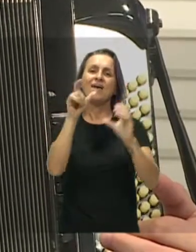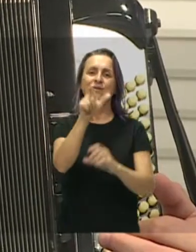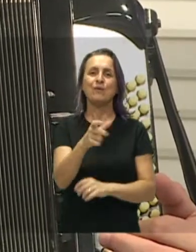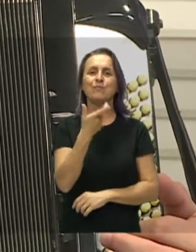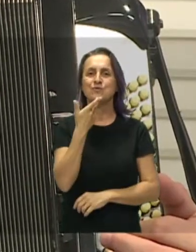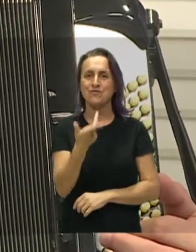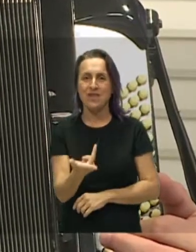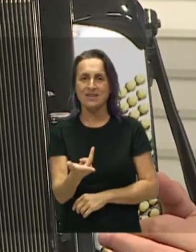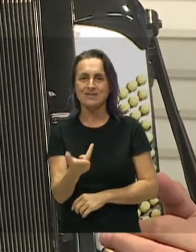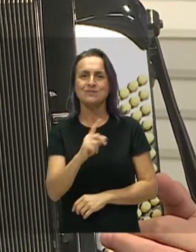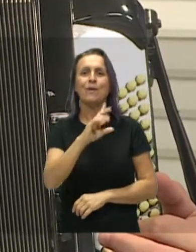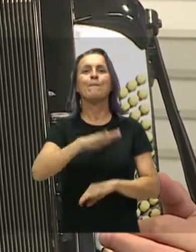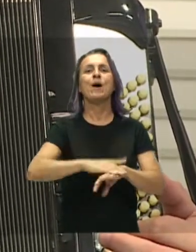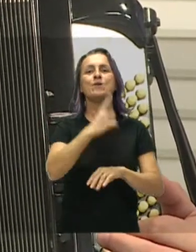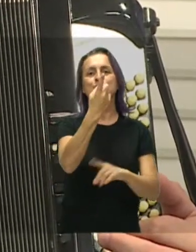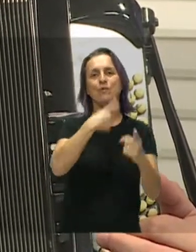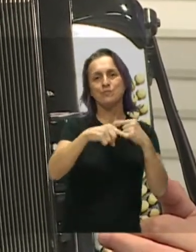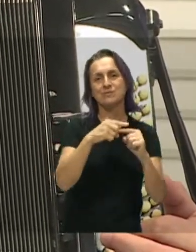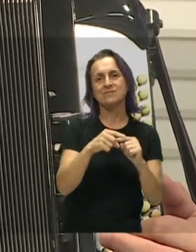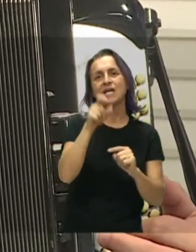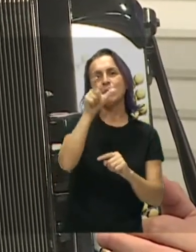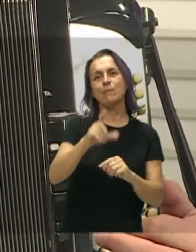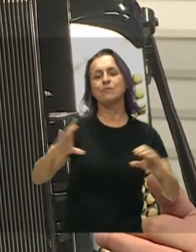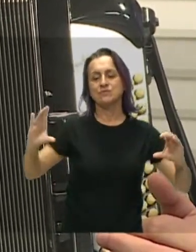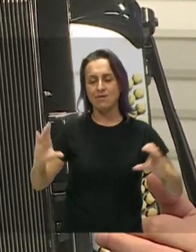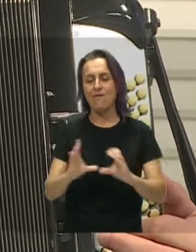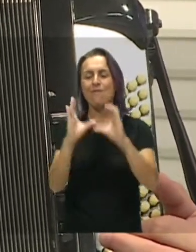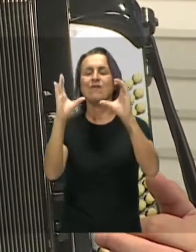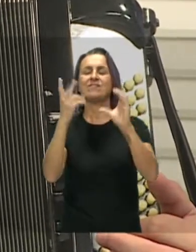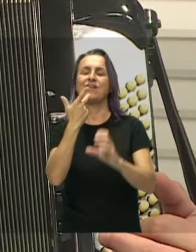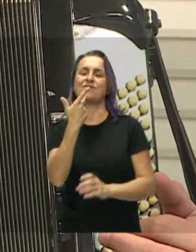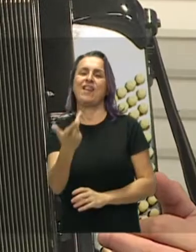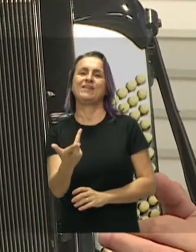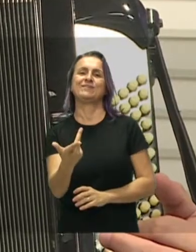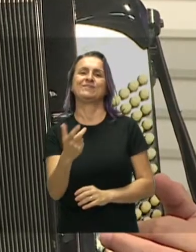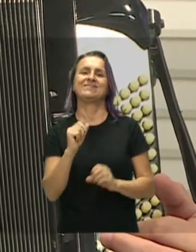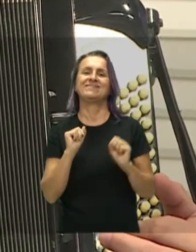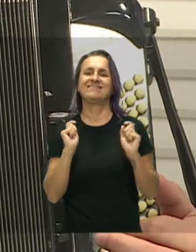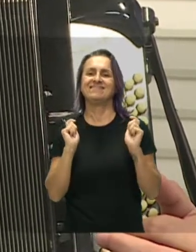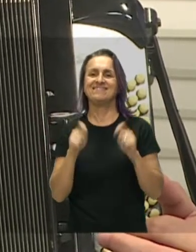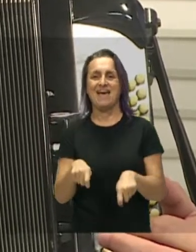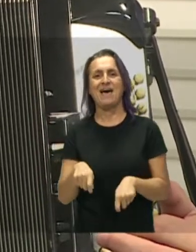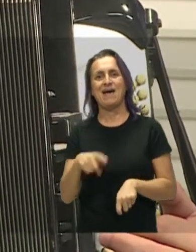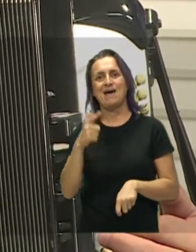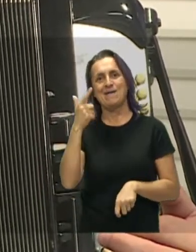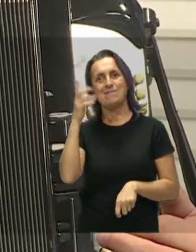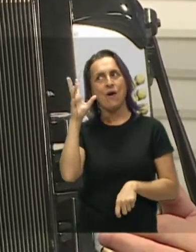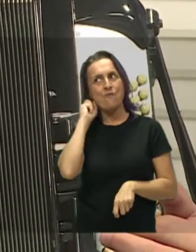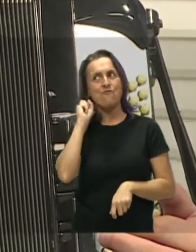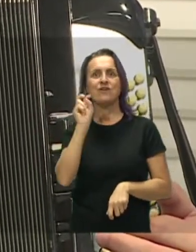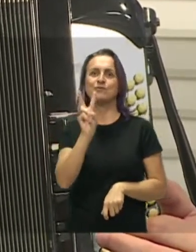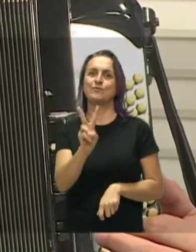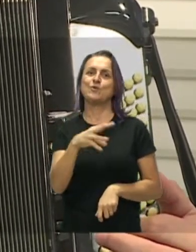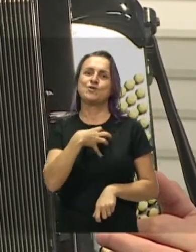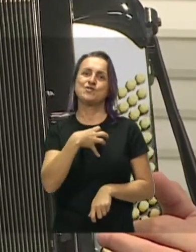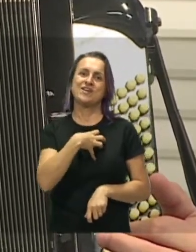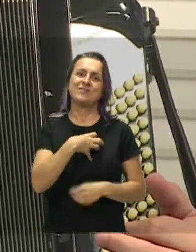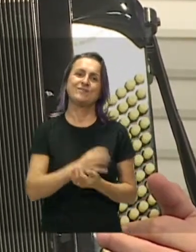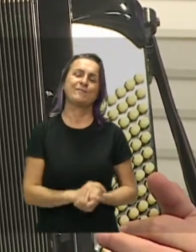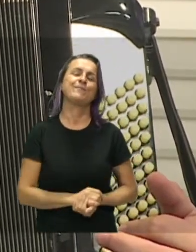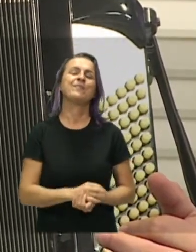te fazer entender o porquê de muitas músicas, o porquê da minha carreira, como começou,